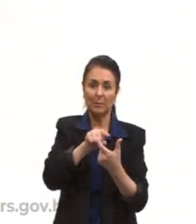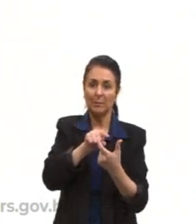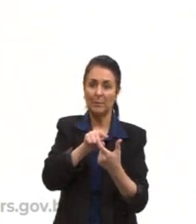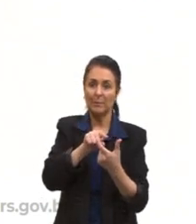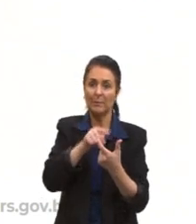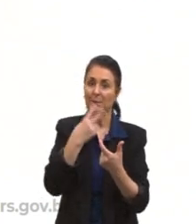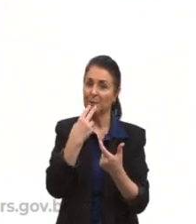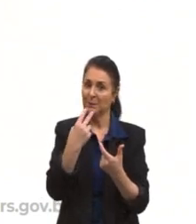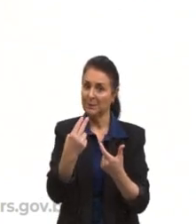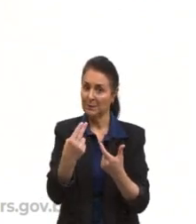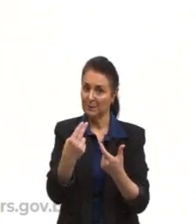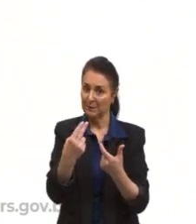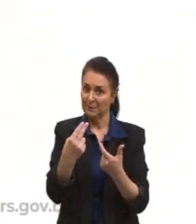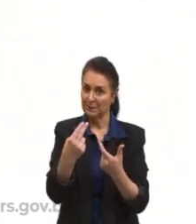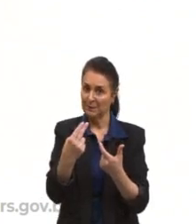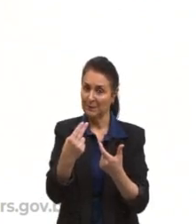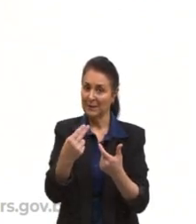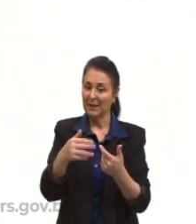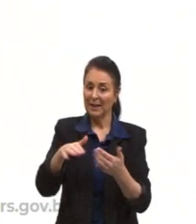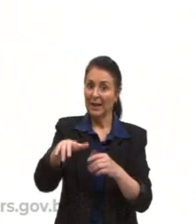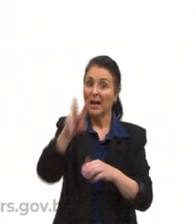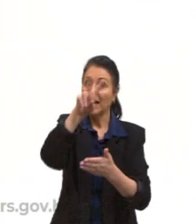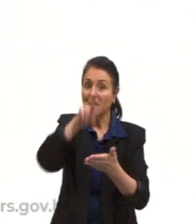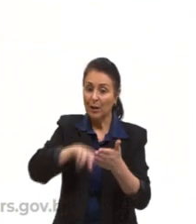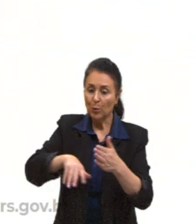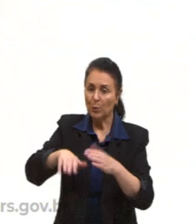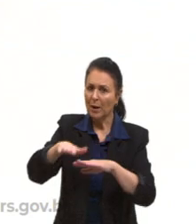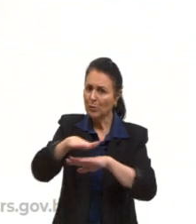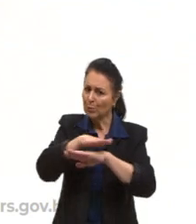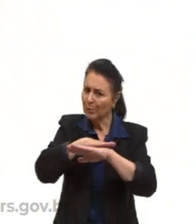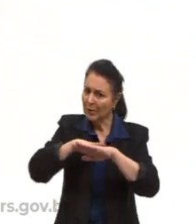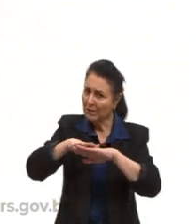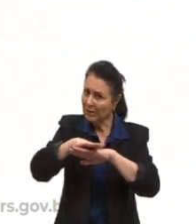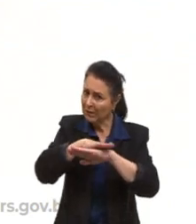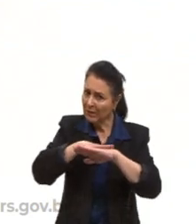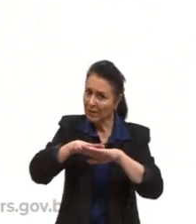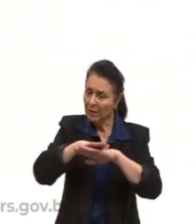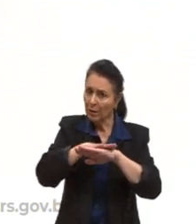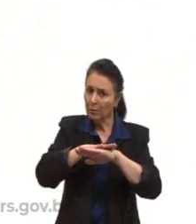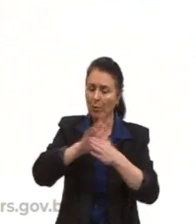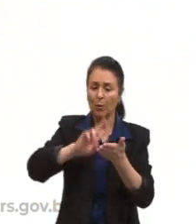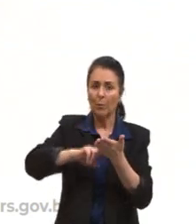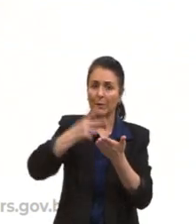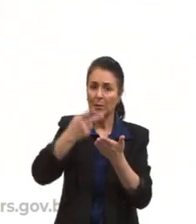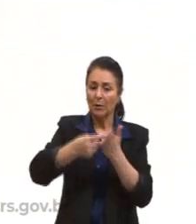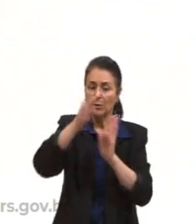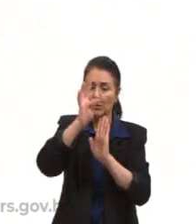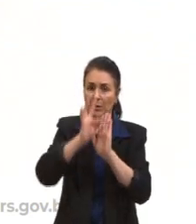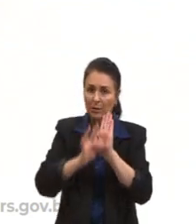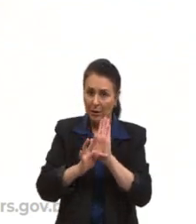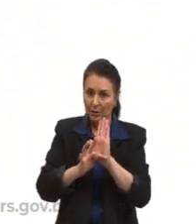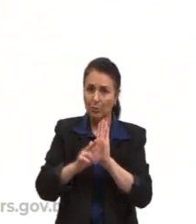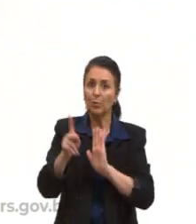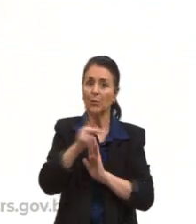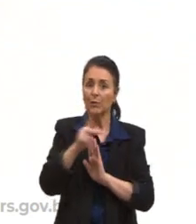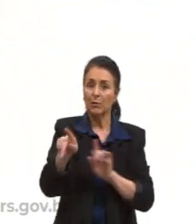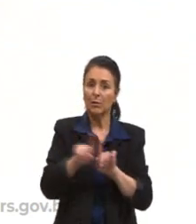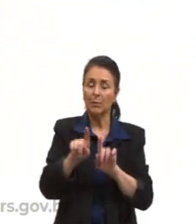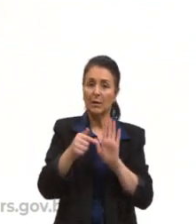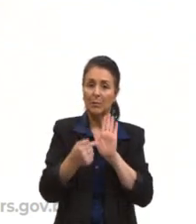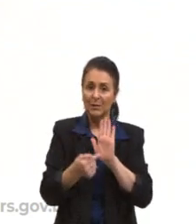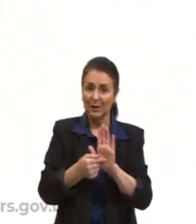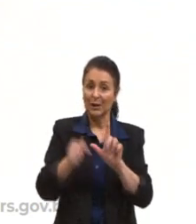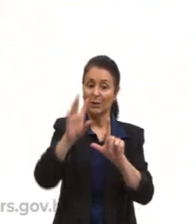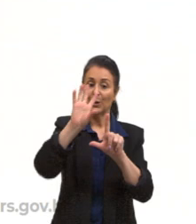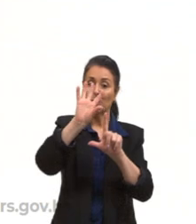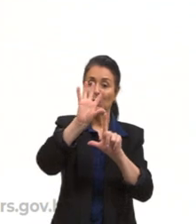e o que é isso que me em uma interpretação de texto também eu trouxe de um